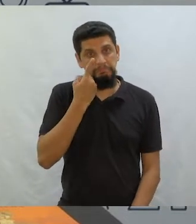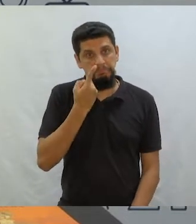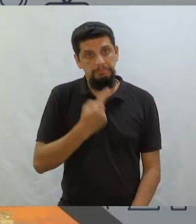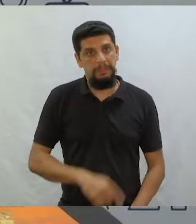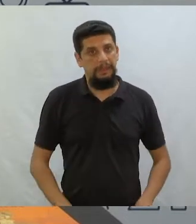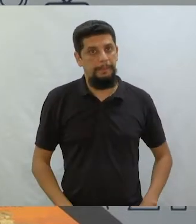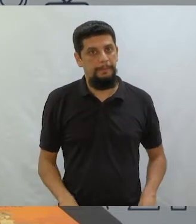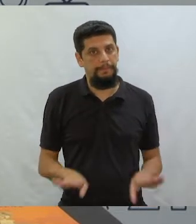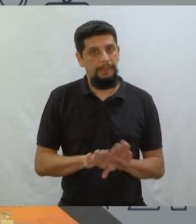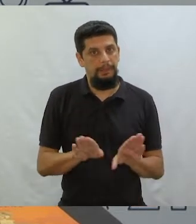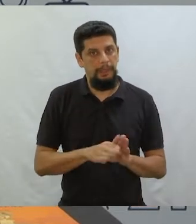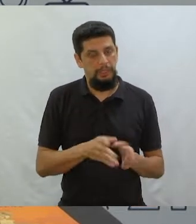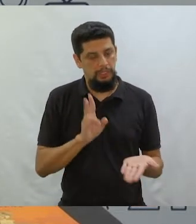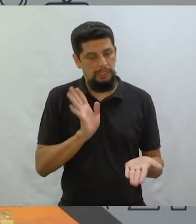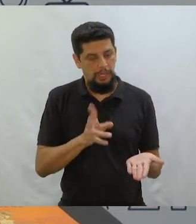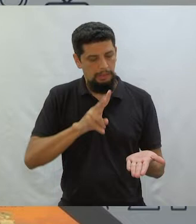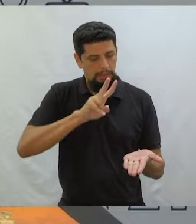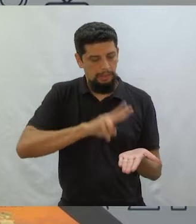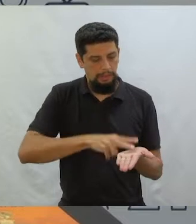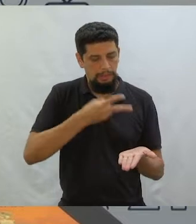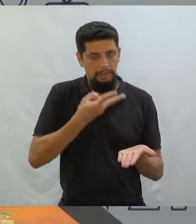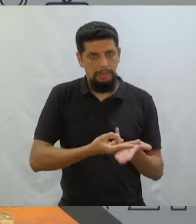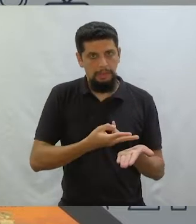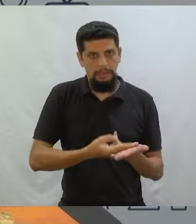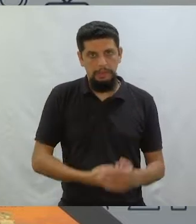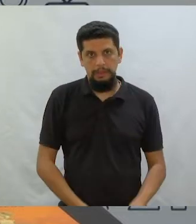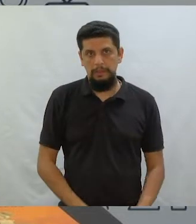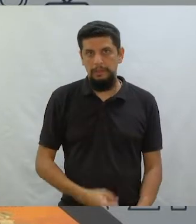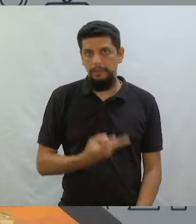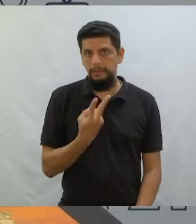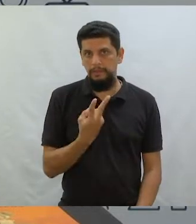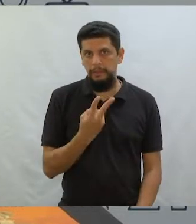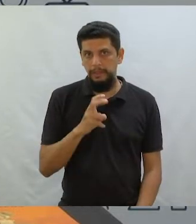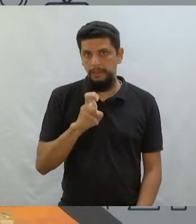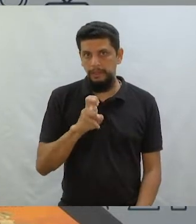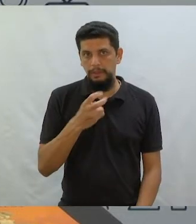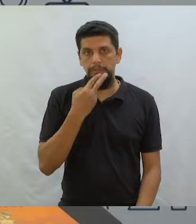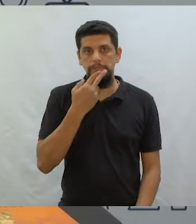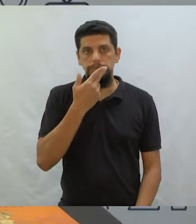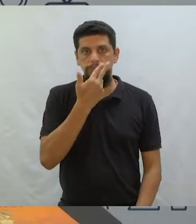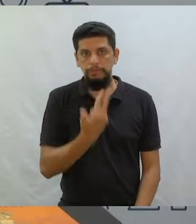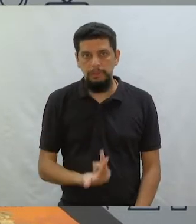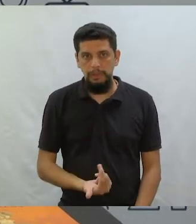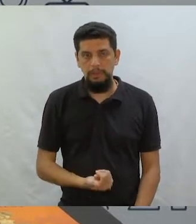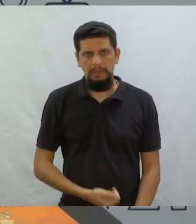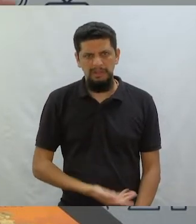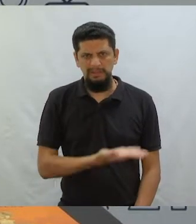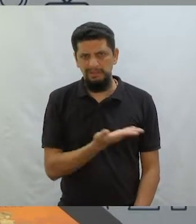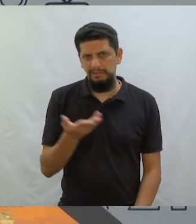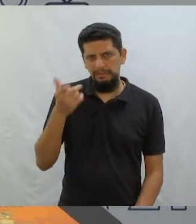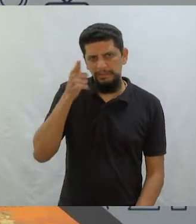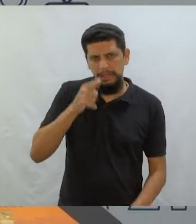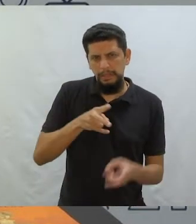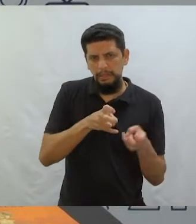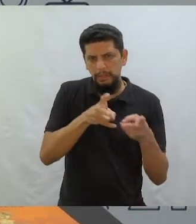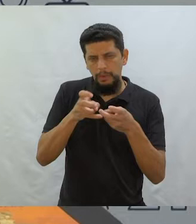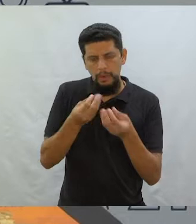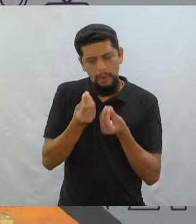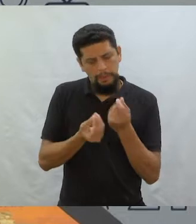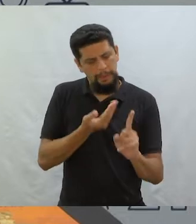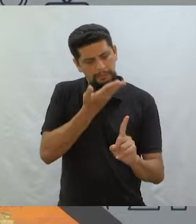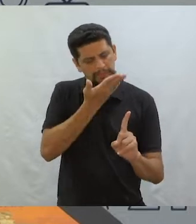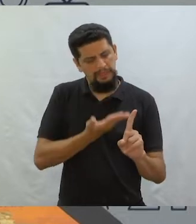e também já foi traduzido para 25 idiomas conseguem perceber a